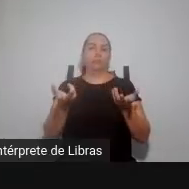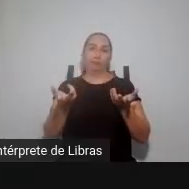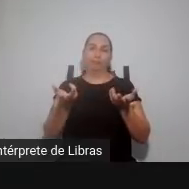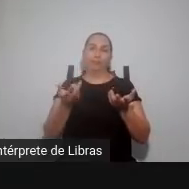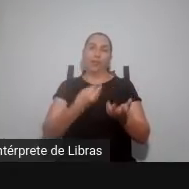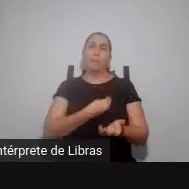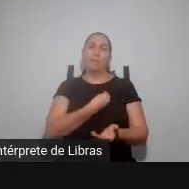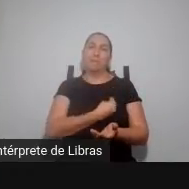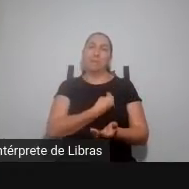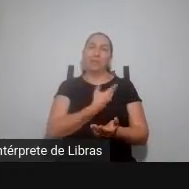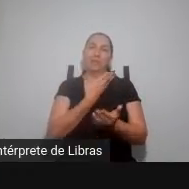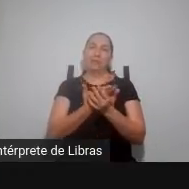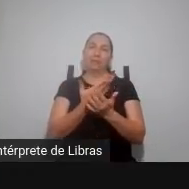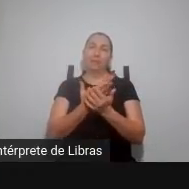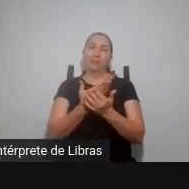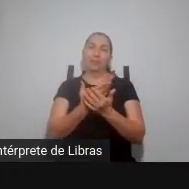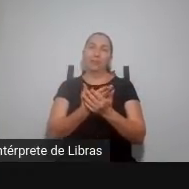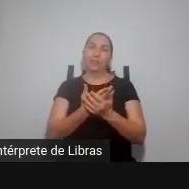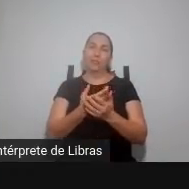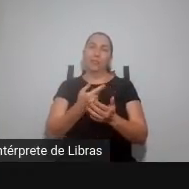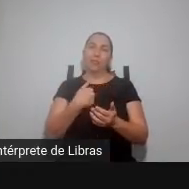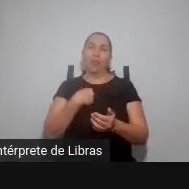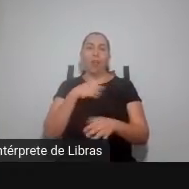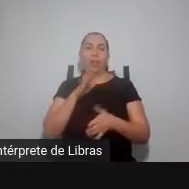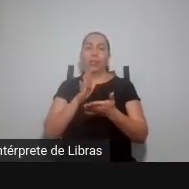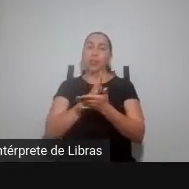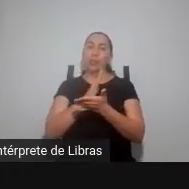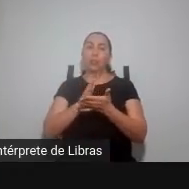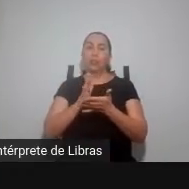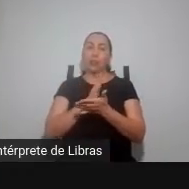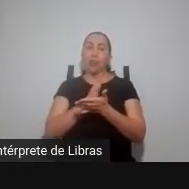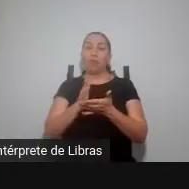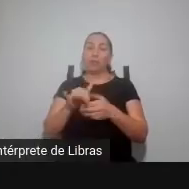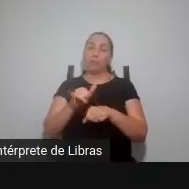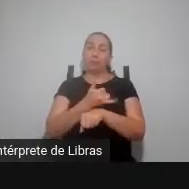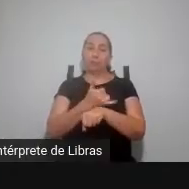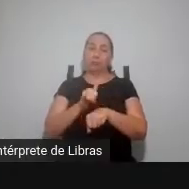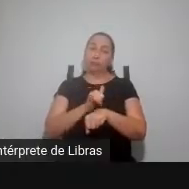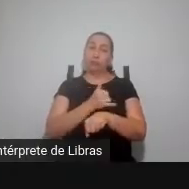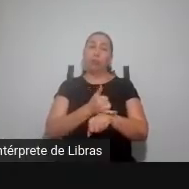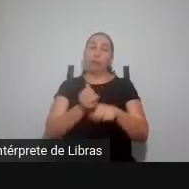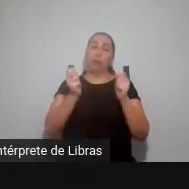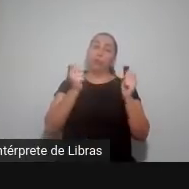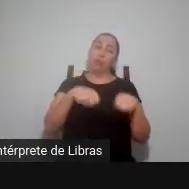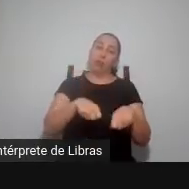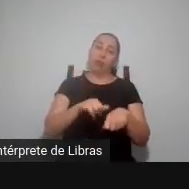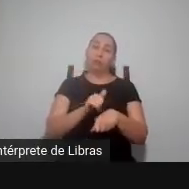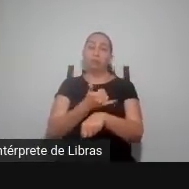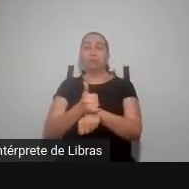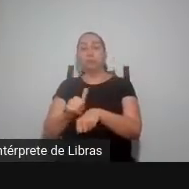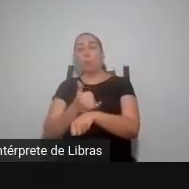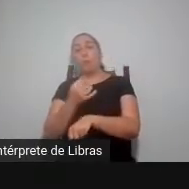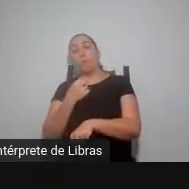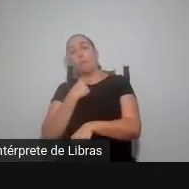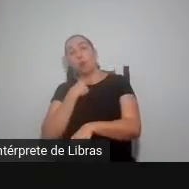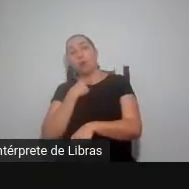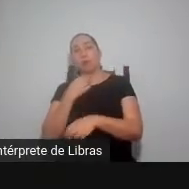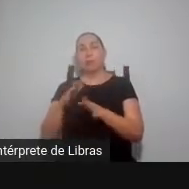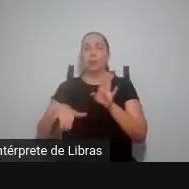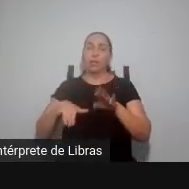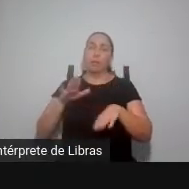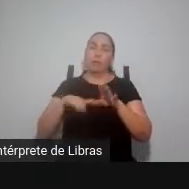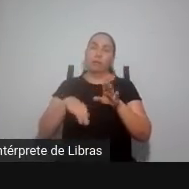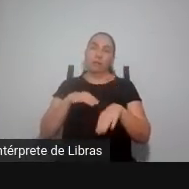presencial, porque a gente fala, ó, esse menino, talvez se eu tentar essa estratégia, dá certo, né? Então, a gente não tem receita. O que a gente